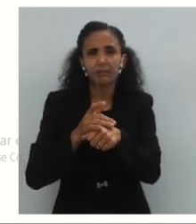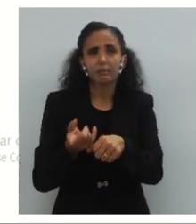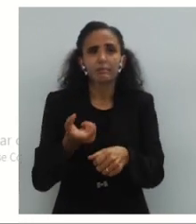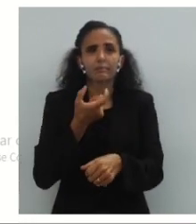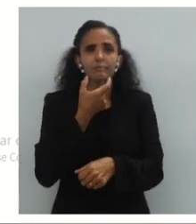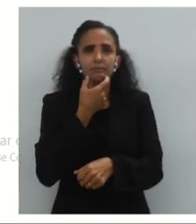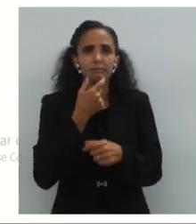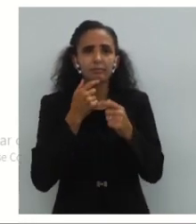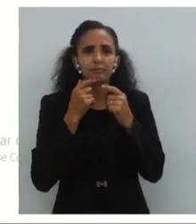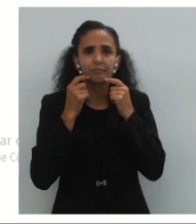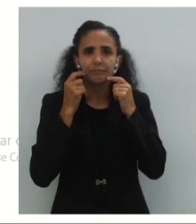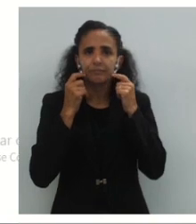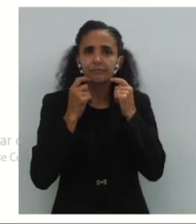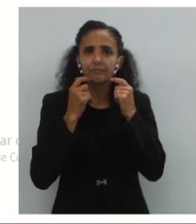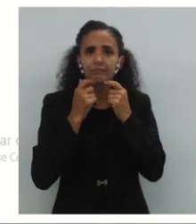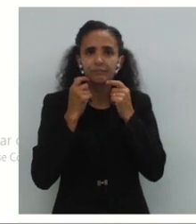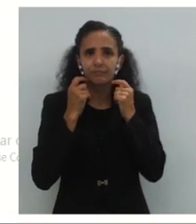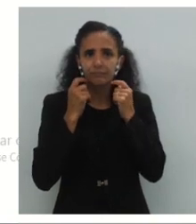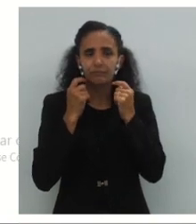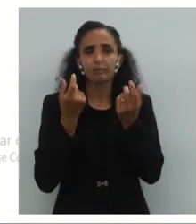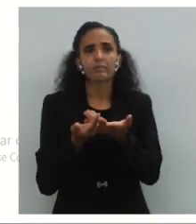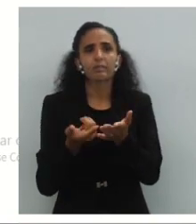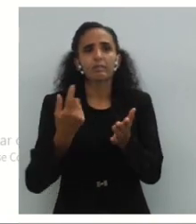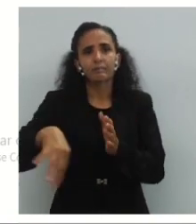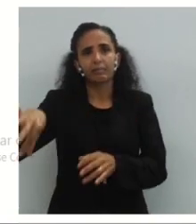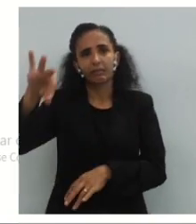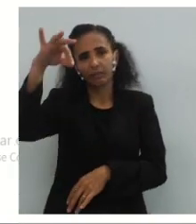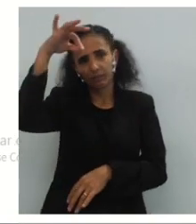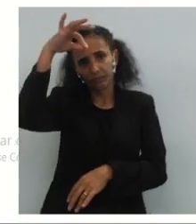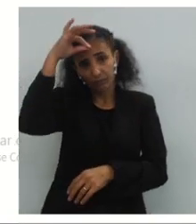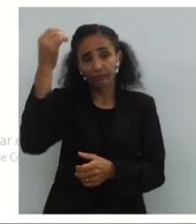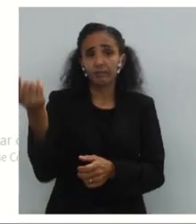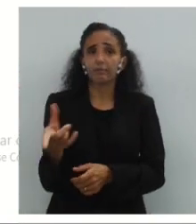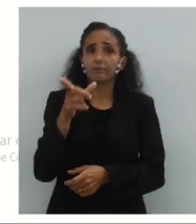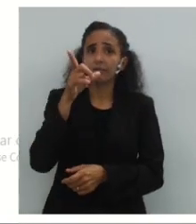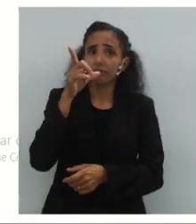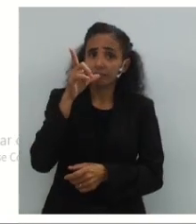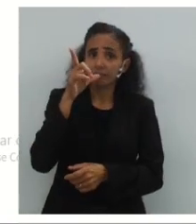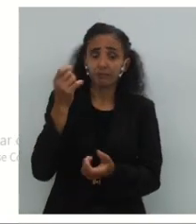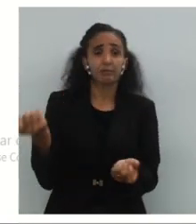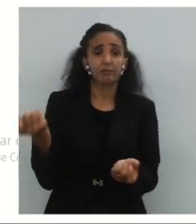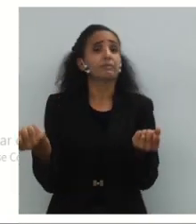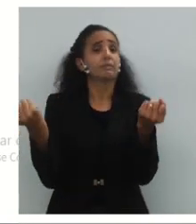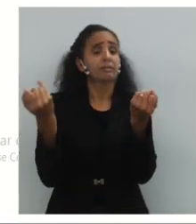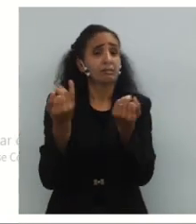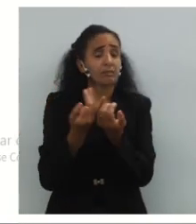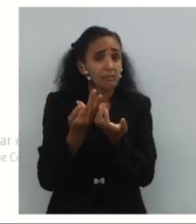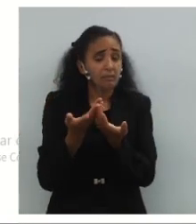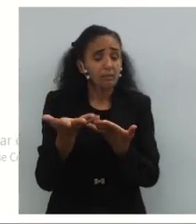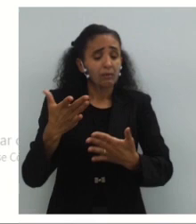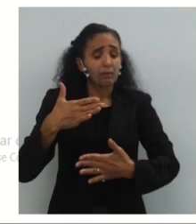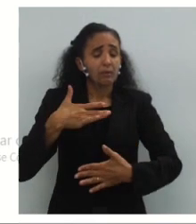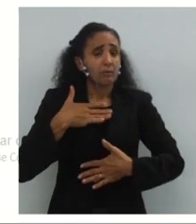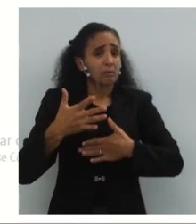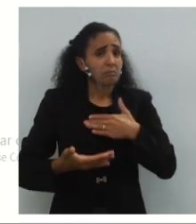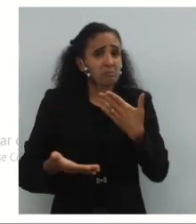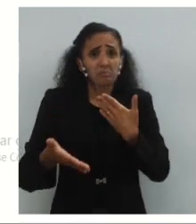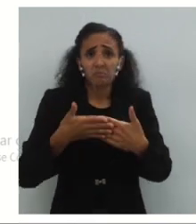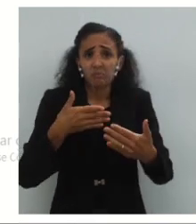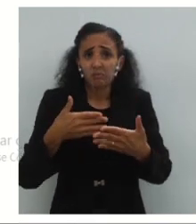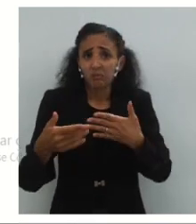né? Um é mais frequente na boca e o outro é nos genitais. Mas ambos